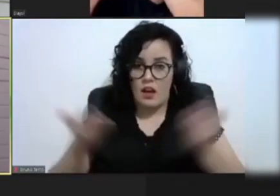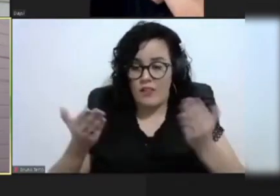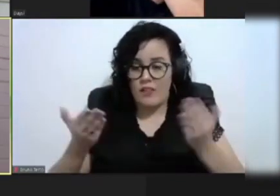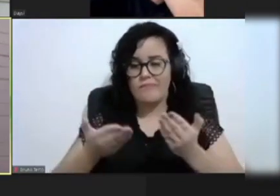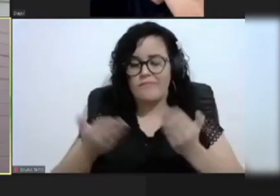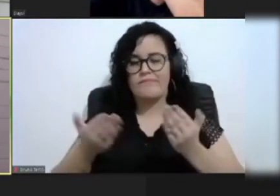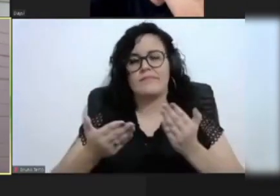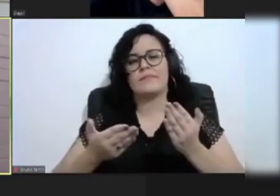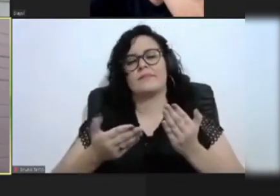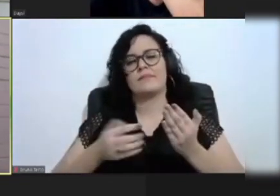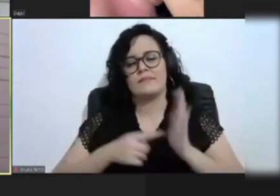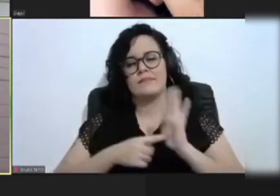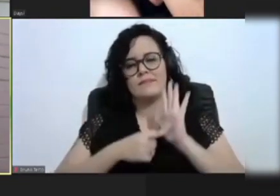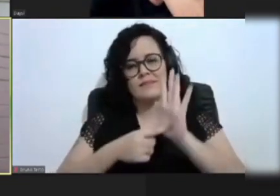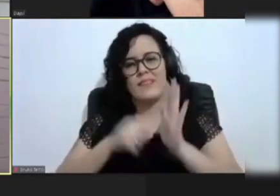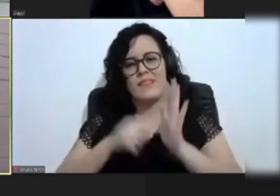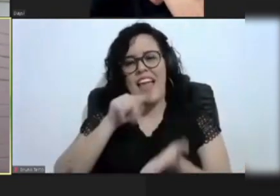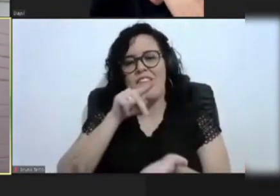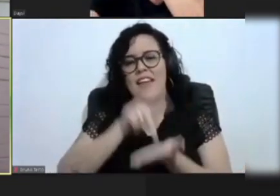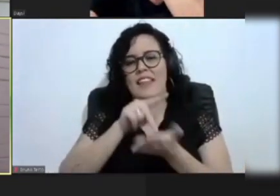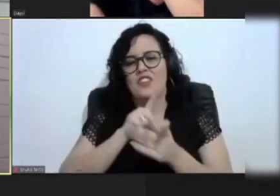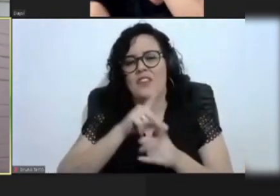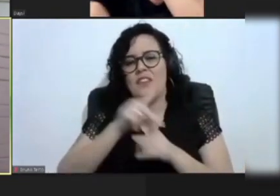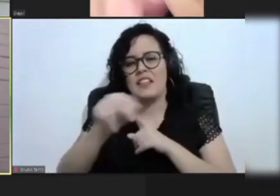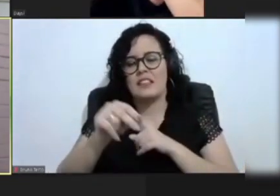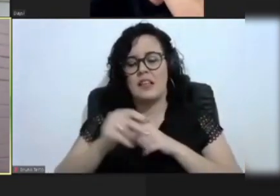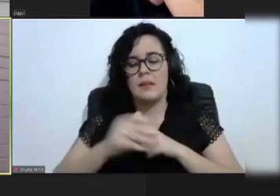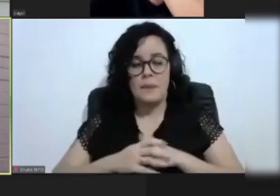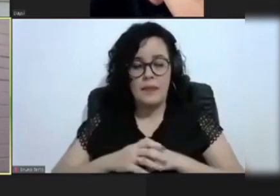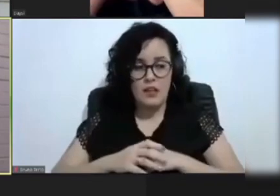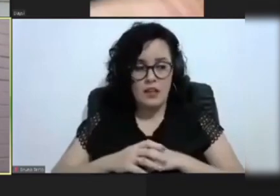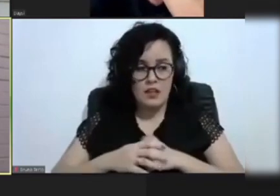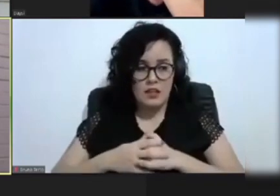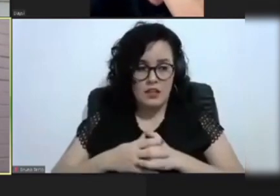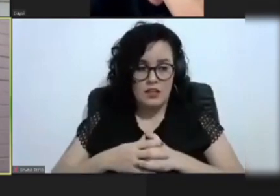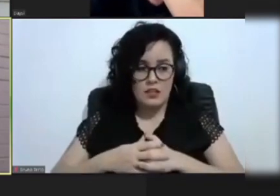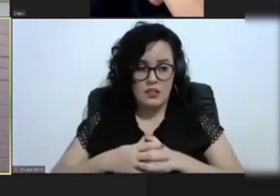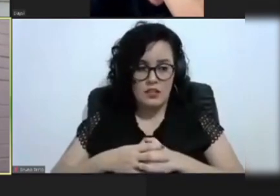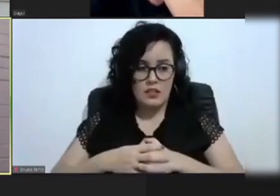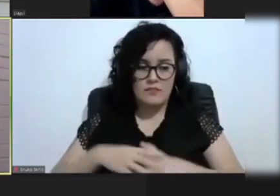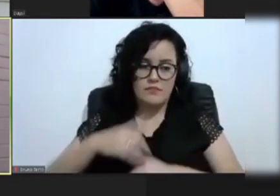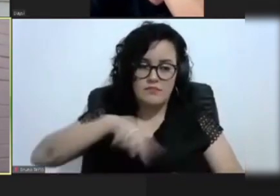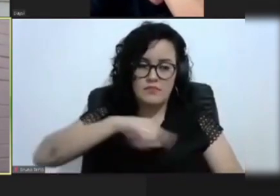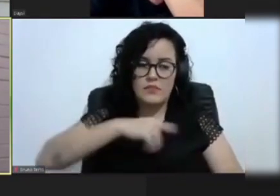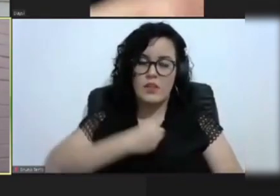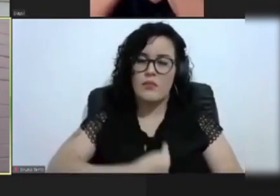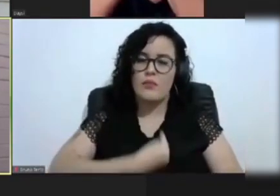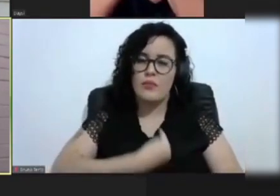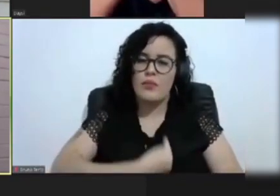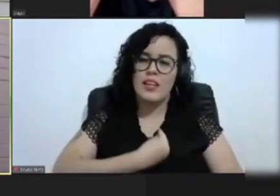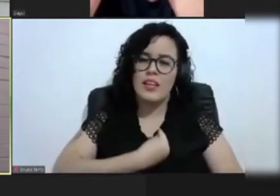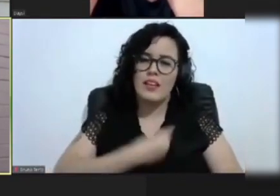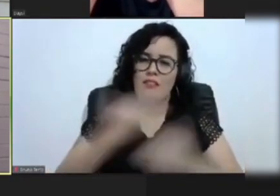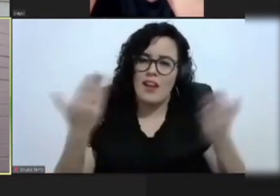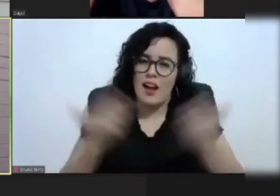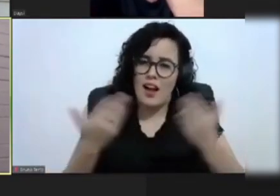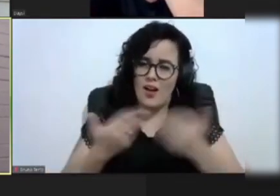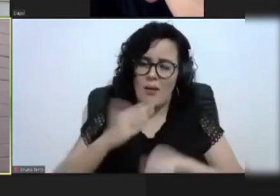trazendo muito essa coisa de que a verdade vencerá. A gente vive, de fato, um momento muito duro.